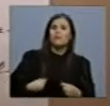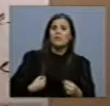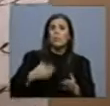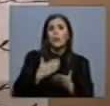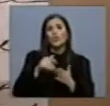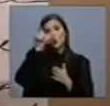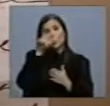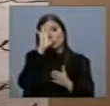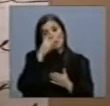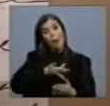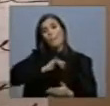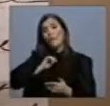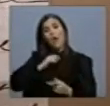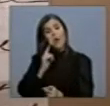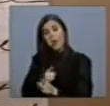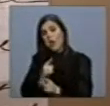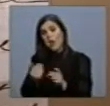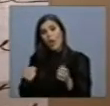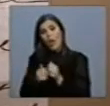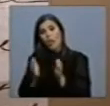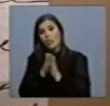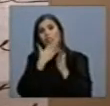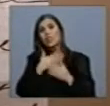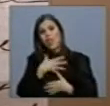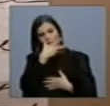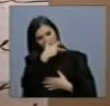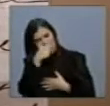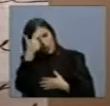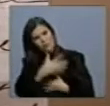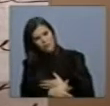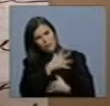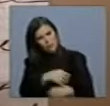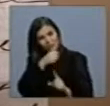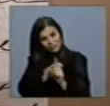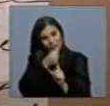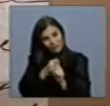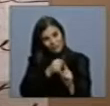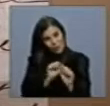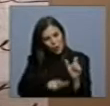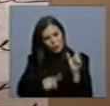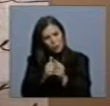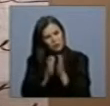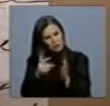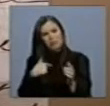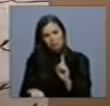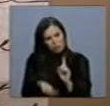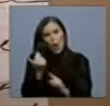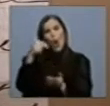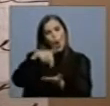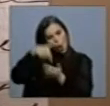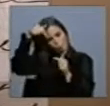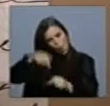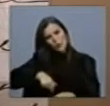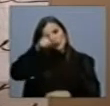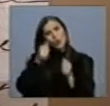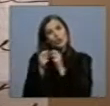mas, meu amor, apesar de todos me esmorecerem, é só eu querer e lutar, contra todos venci. E hoje todos têm a esperança